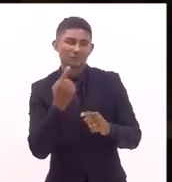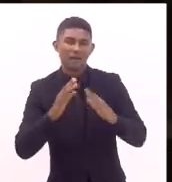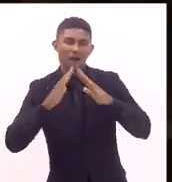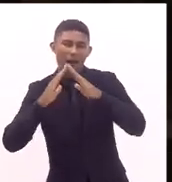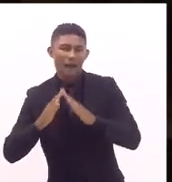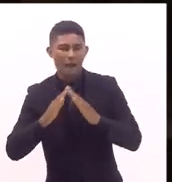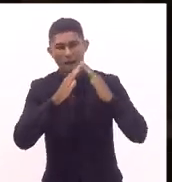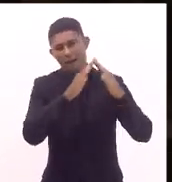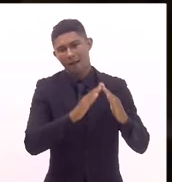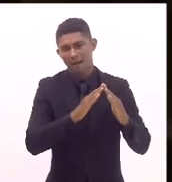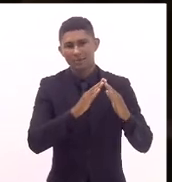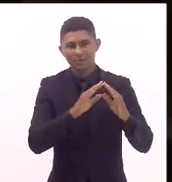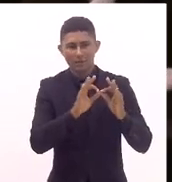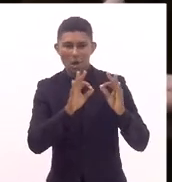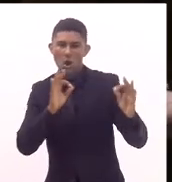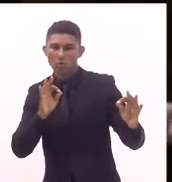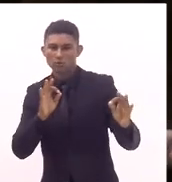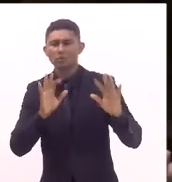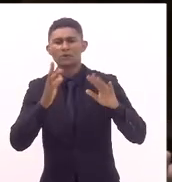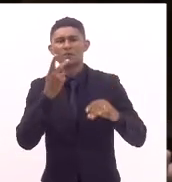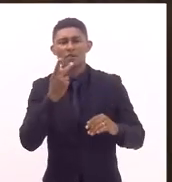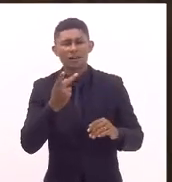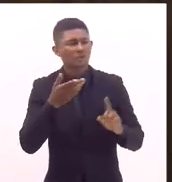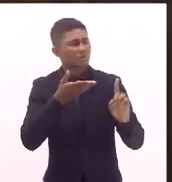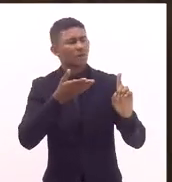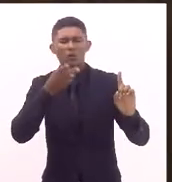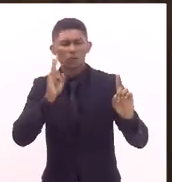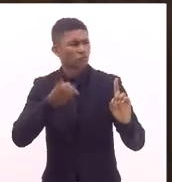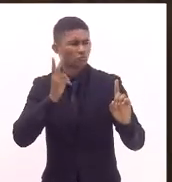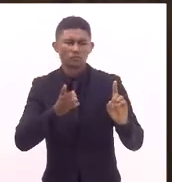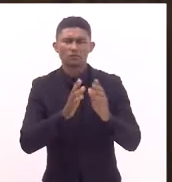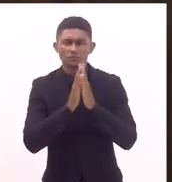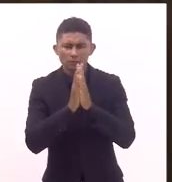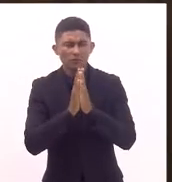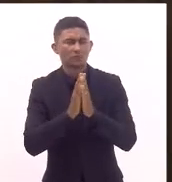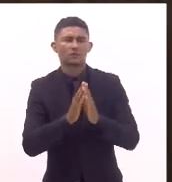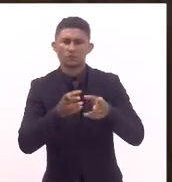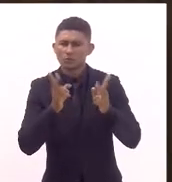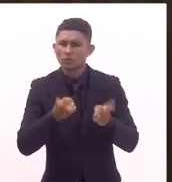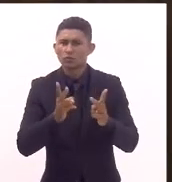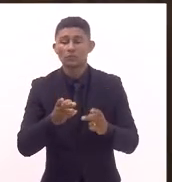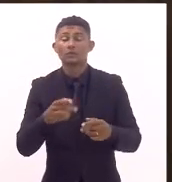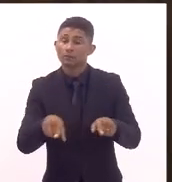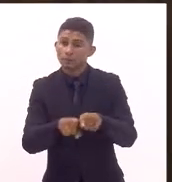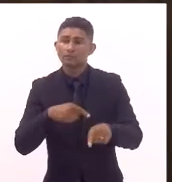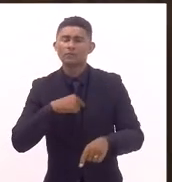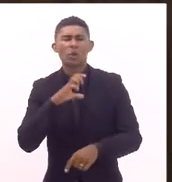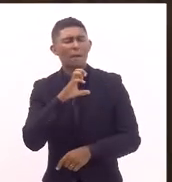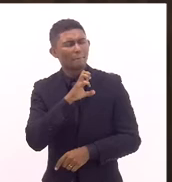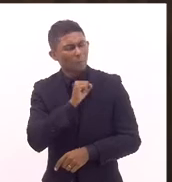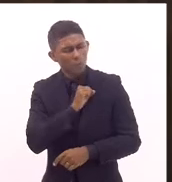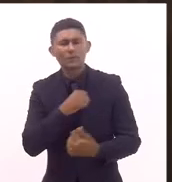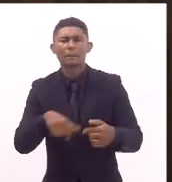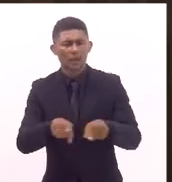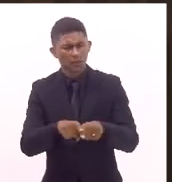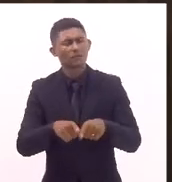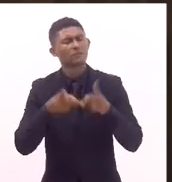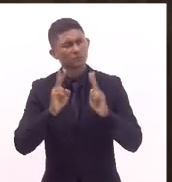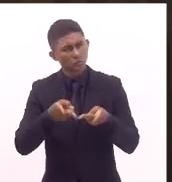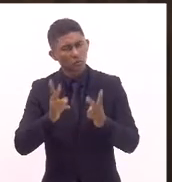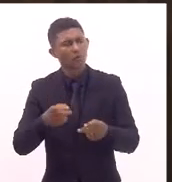mas eu quero dizer Bené continua só isso entendeu continua o meu amor continua o meu afeto